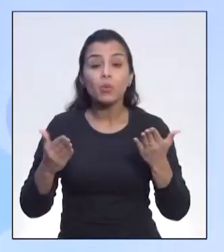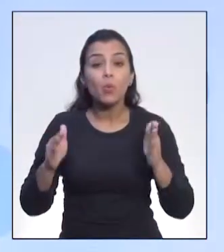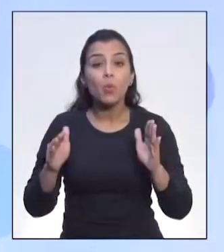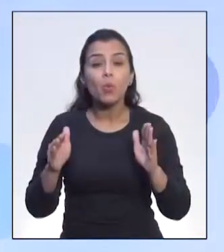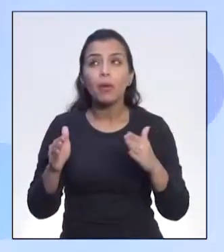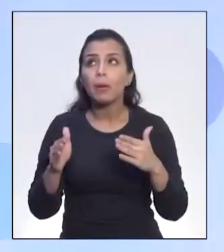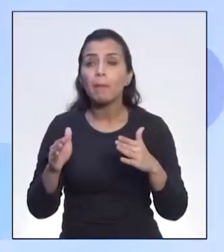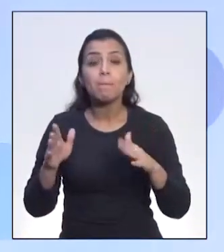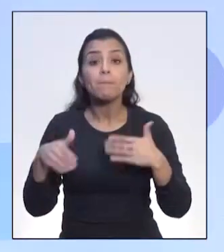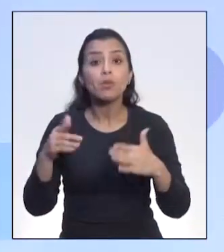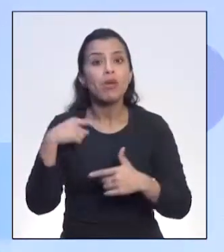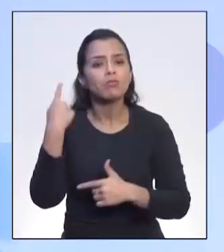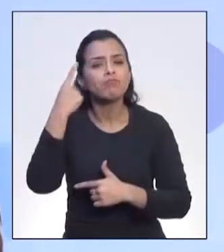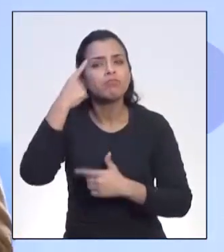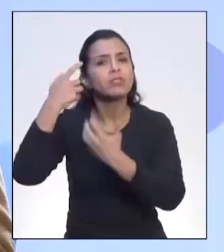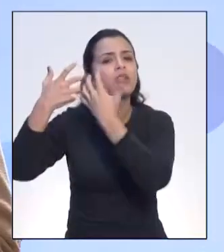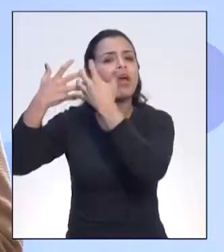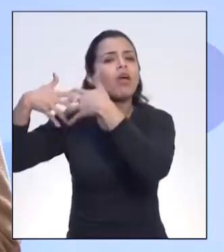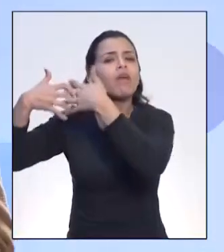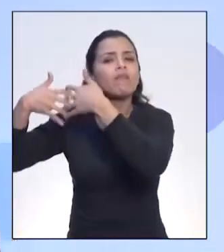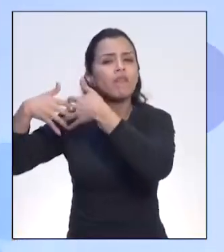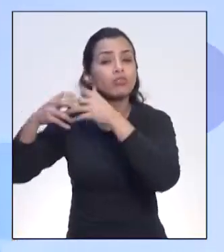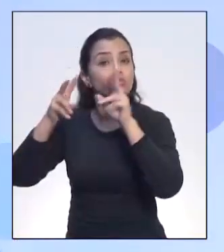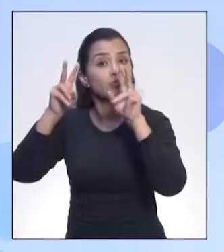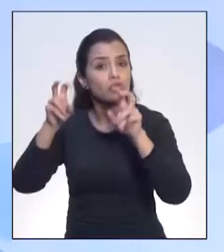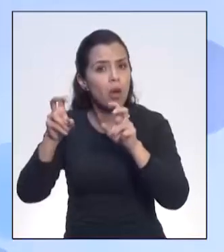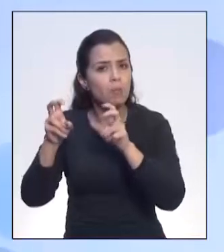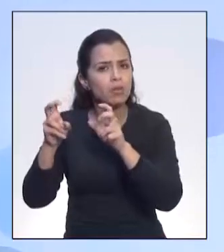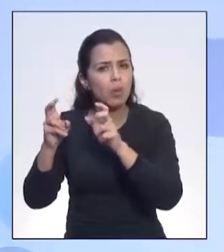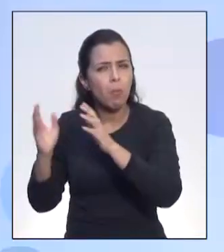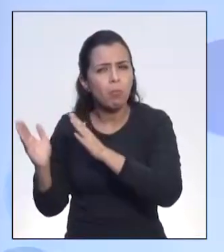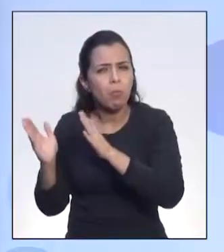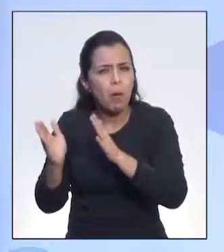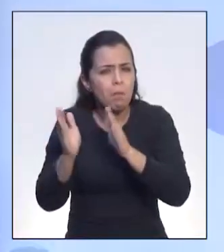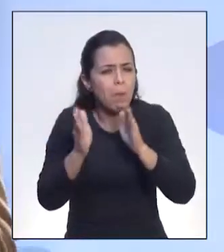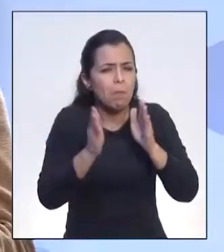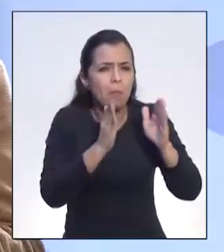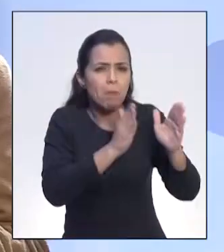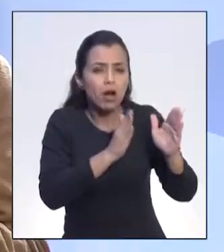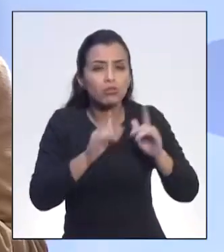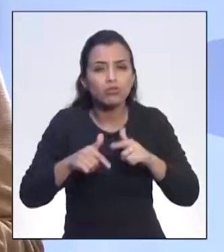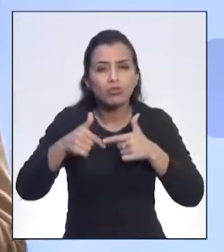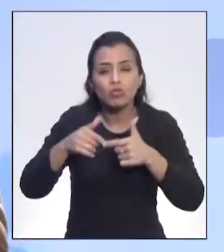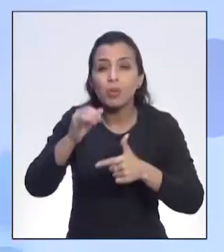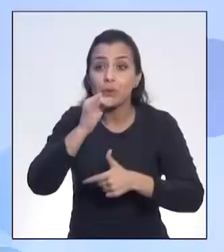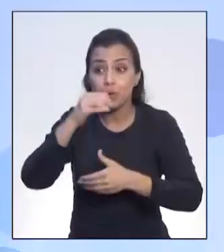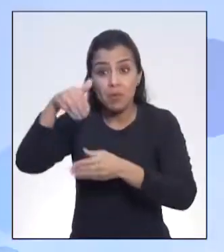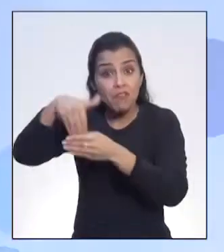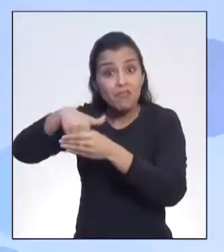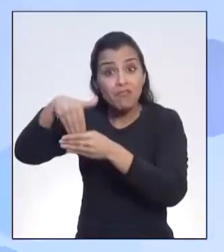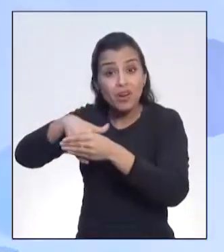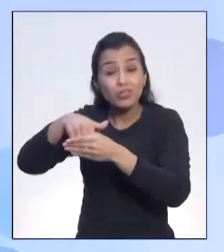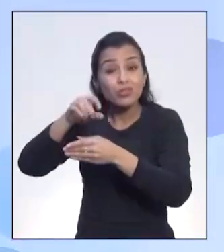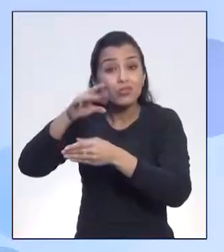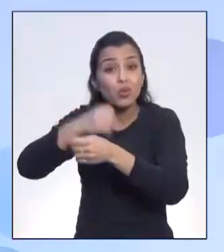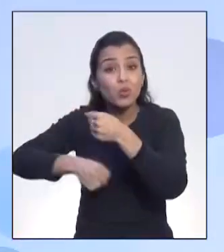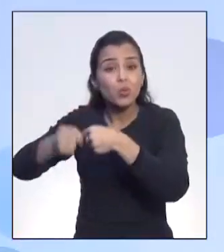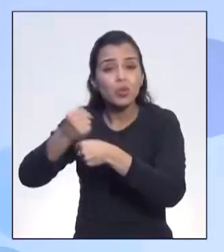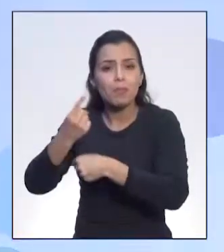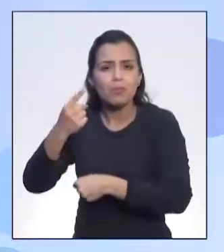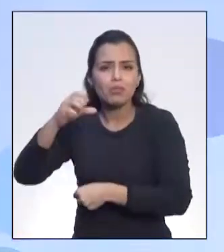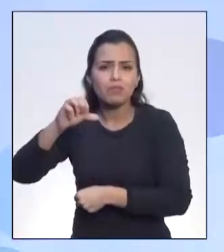quando nós refletimos sobre esse processo de conquista, por exemplo, do voto, que só foi em